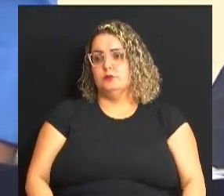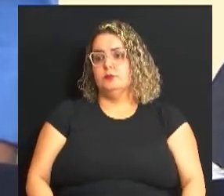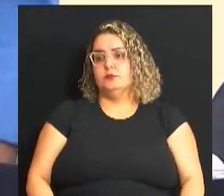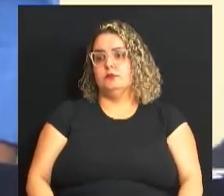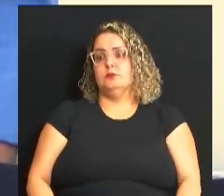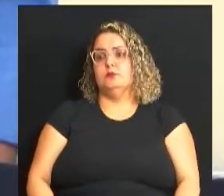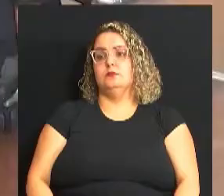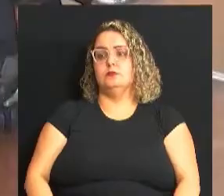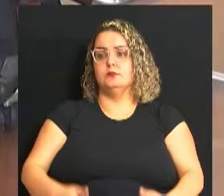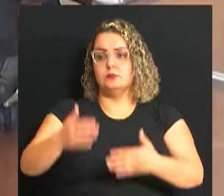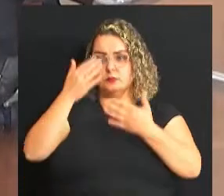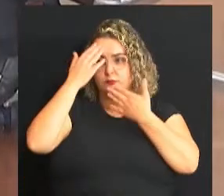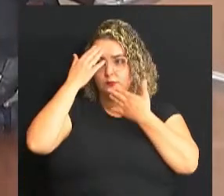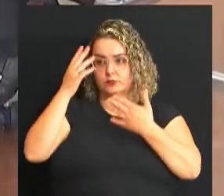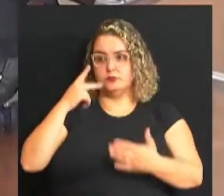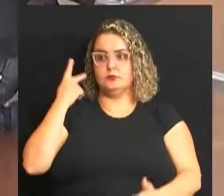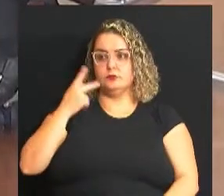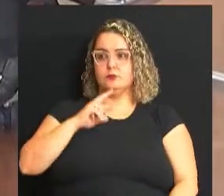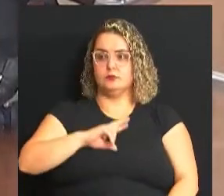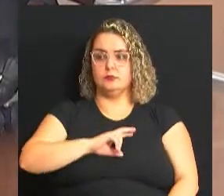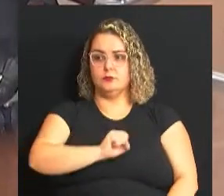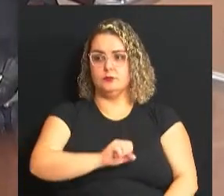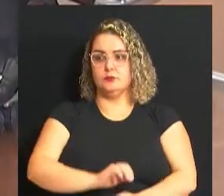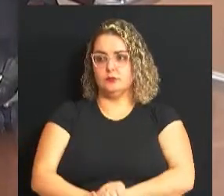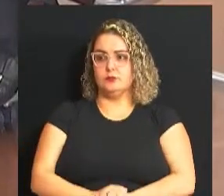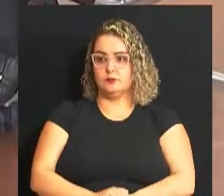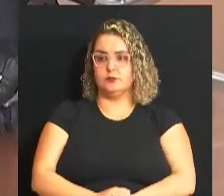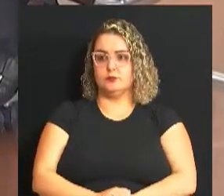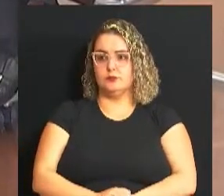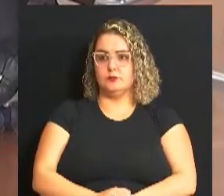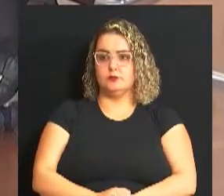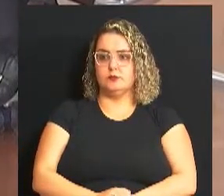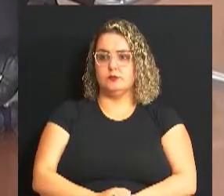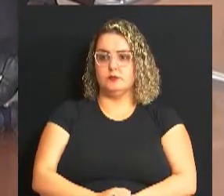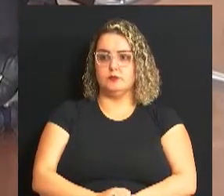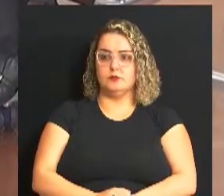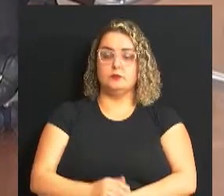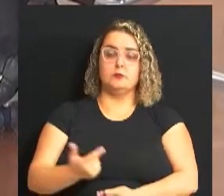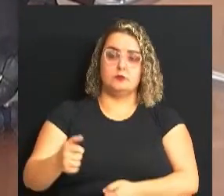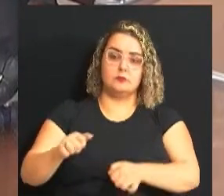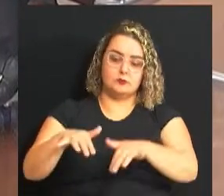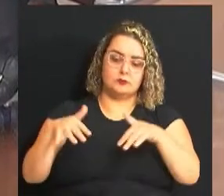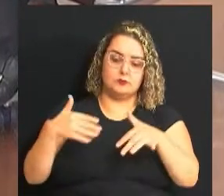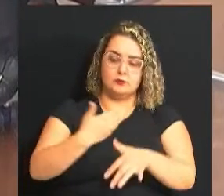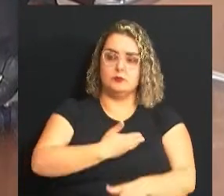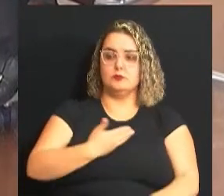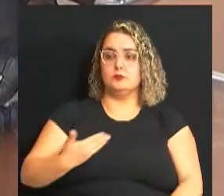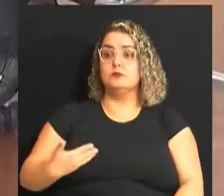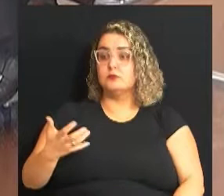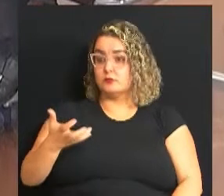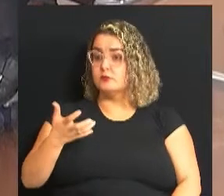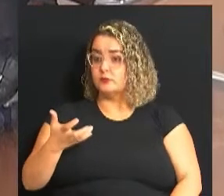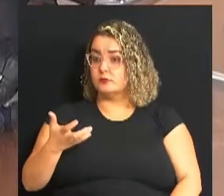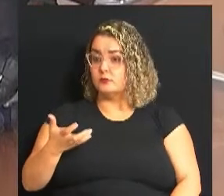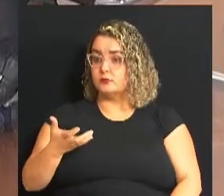Muito obrigado, vereador Rossini. Dando continuidade na audiência pública, eu gostaria de